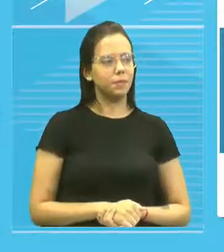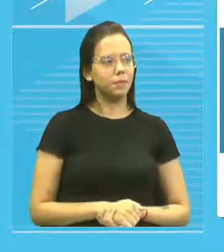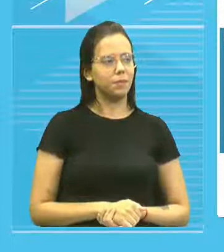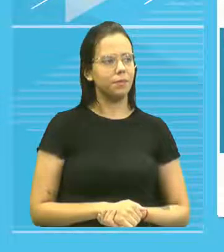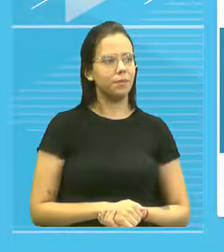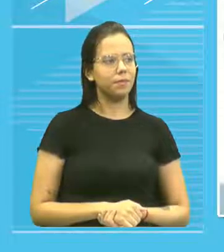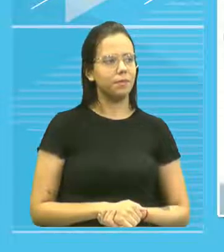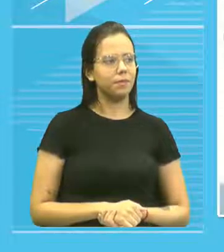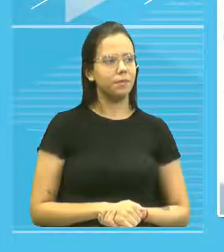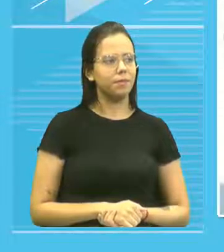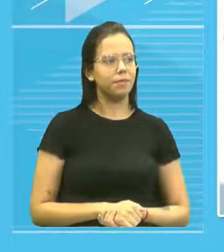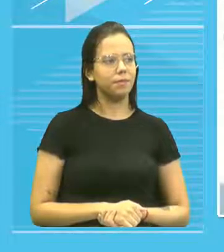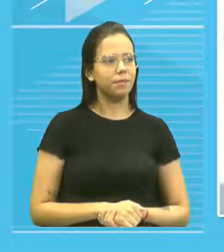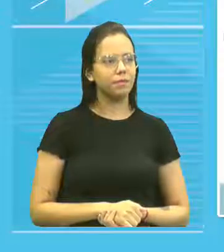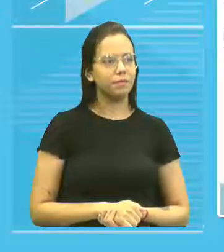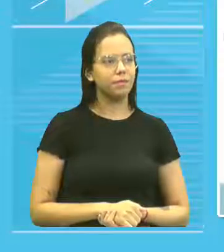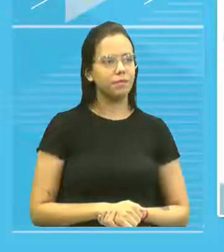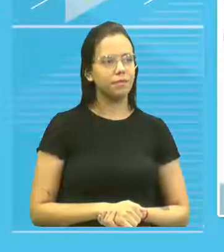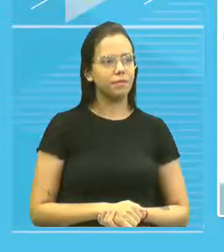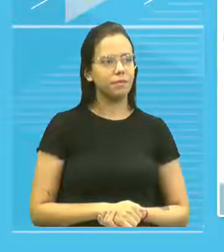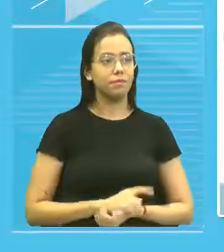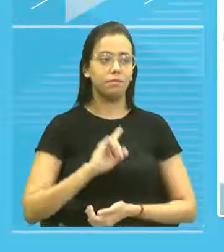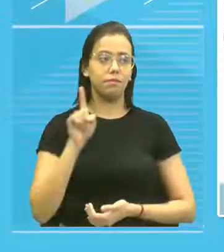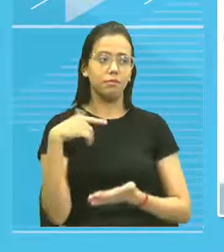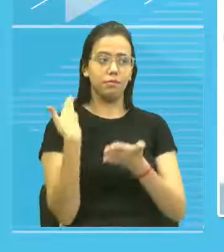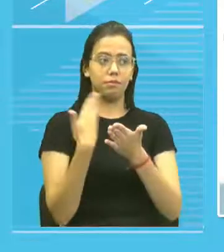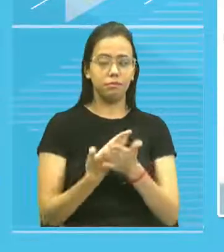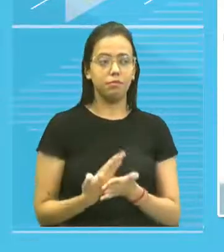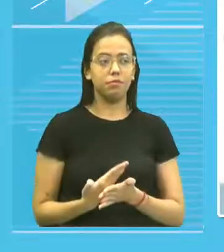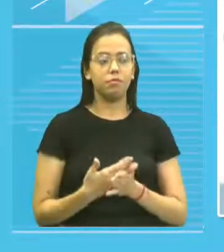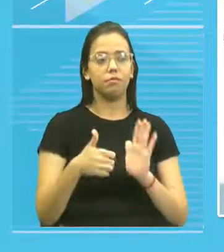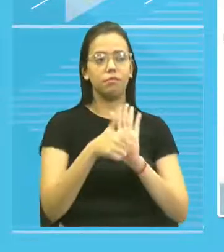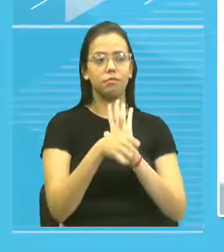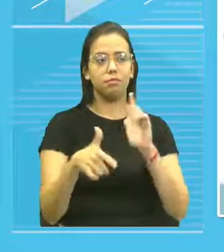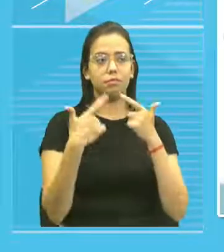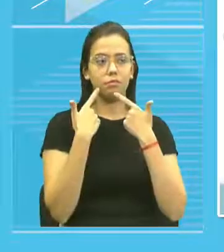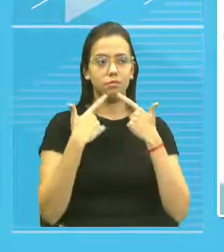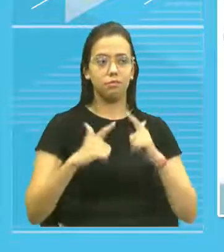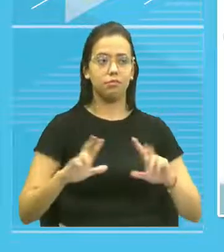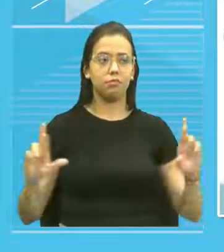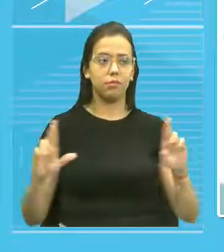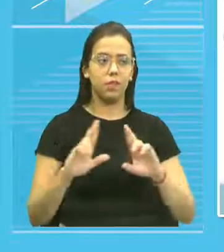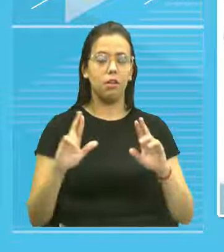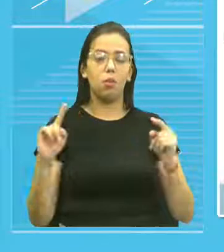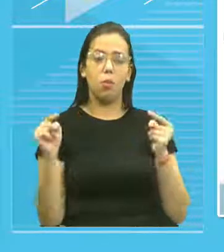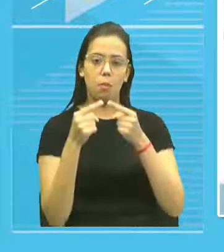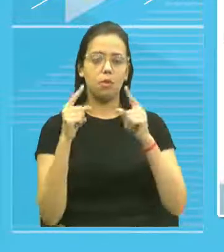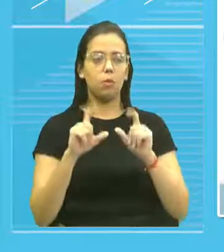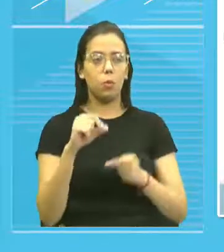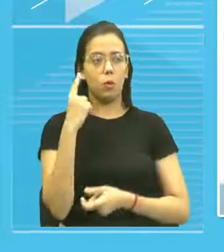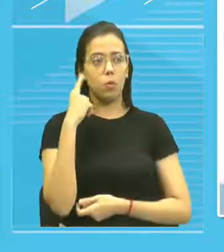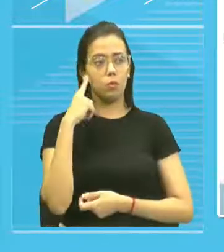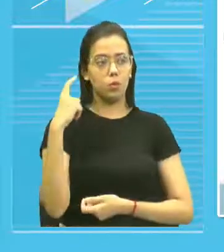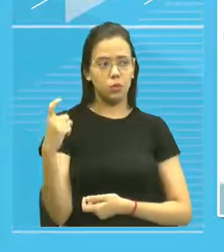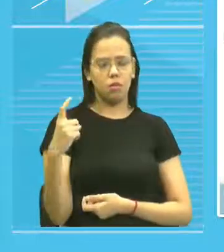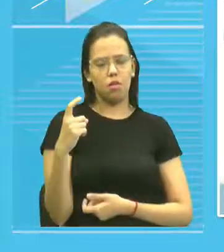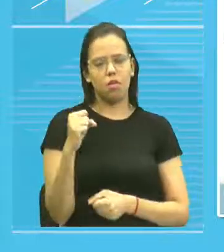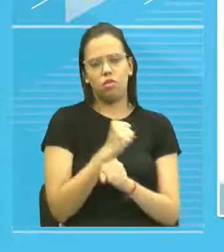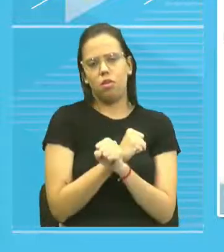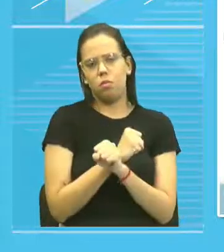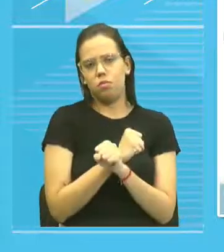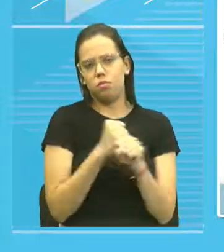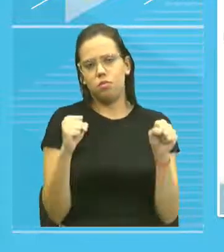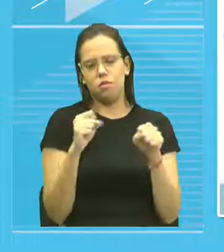eles vão nos conduzir o seguinte nós vamos trabalhar figura de linguagem associada a sonoridade não é